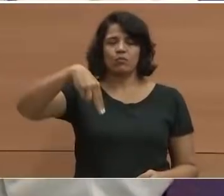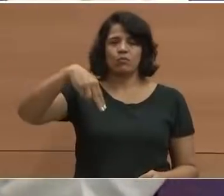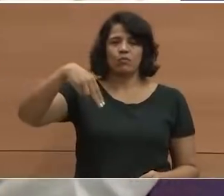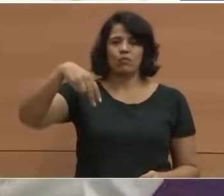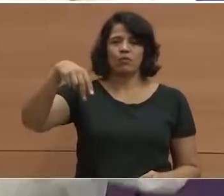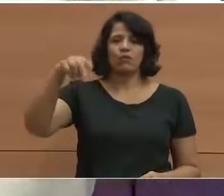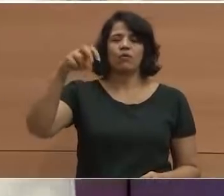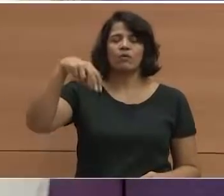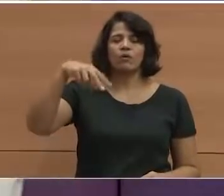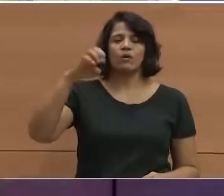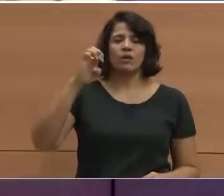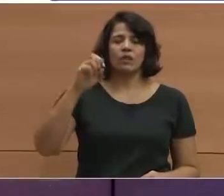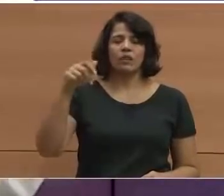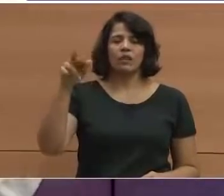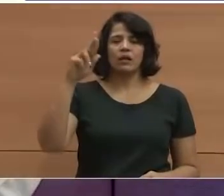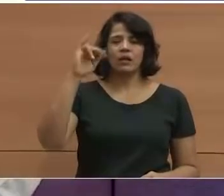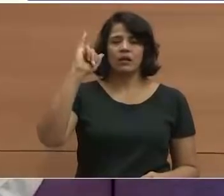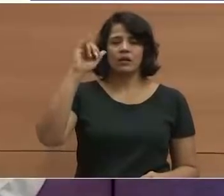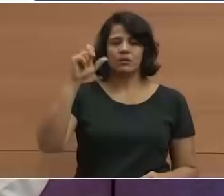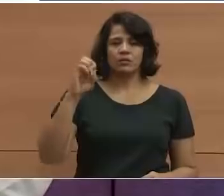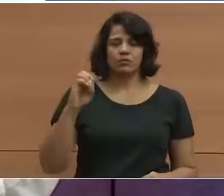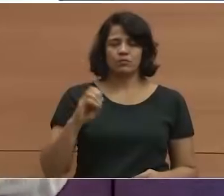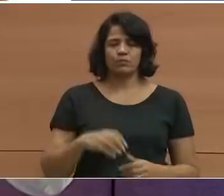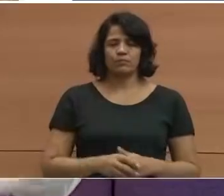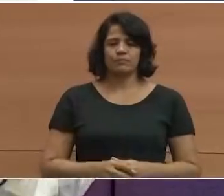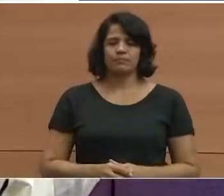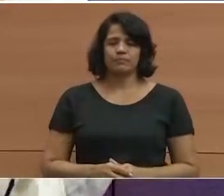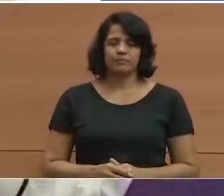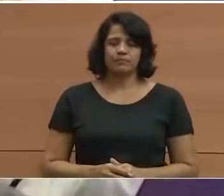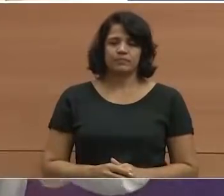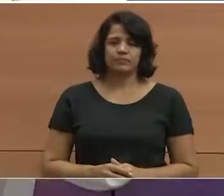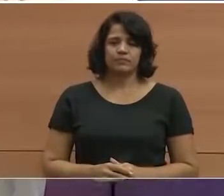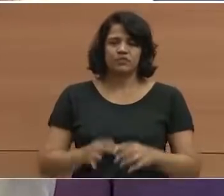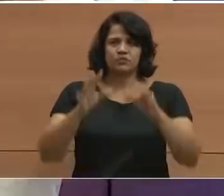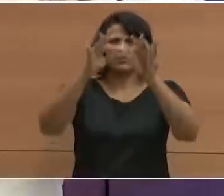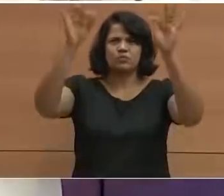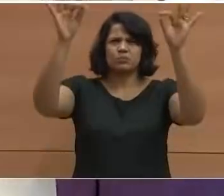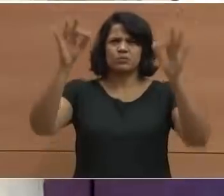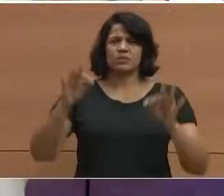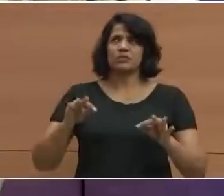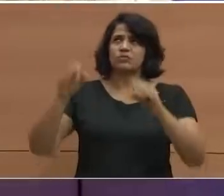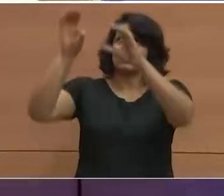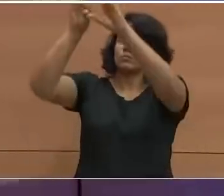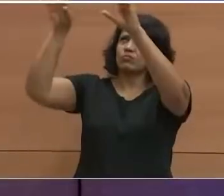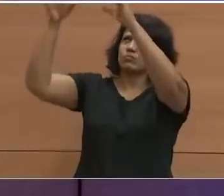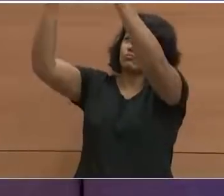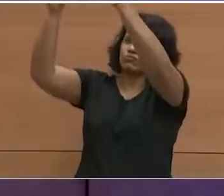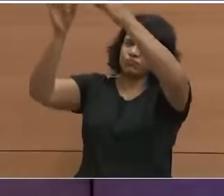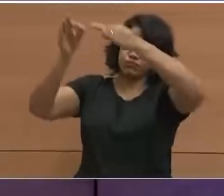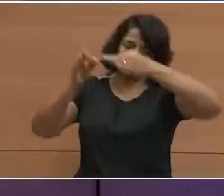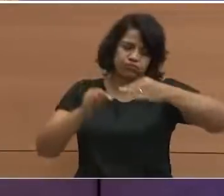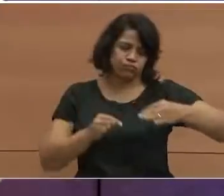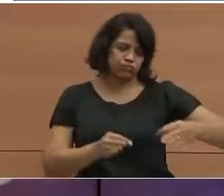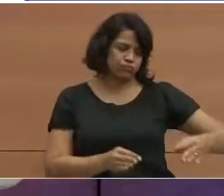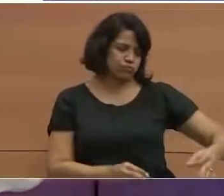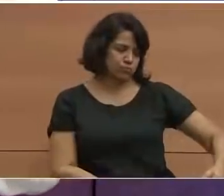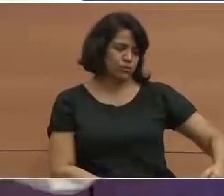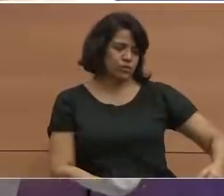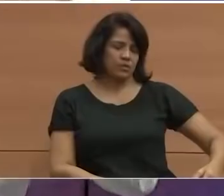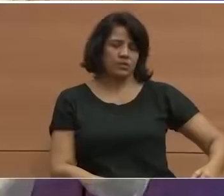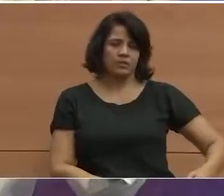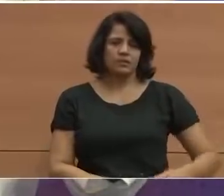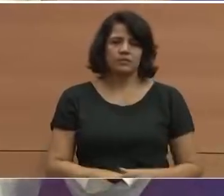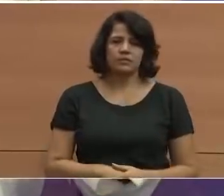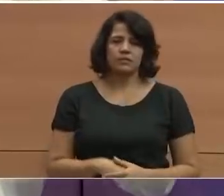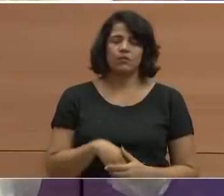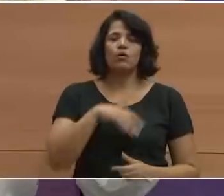pouquinho antes, a experiência do lenço que desceu, com animais impuros. Ele disse, não, jamais entrou na minha boca qualquer coisa impura. Não, eu